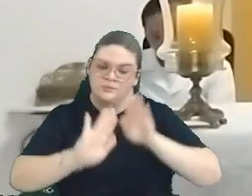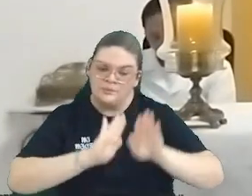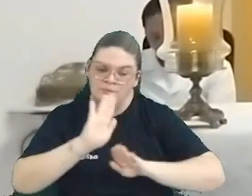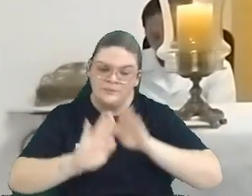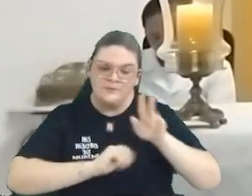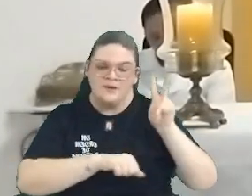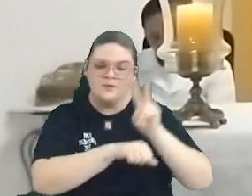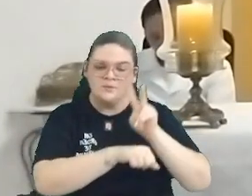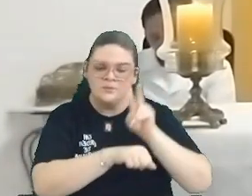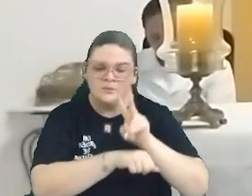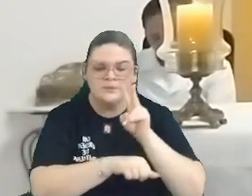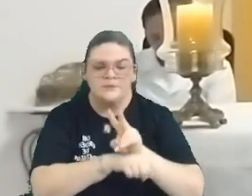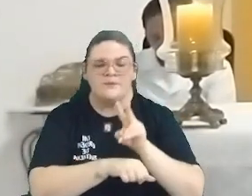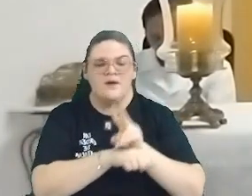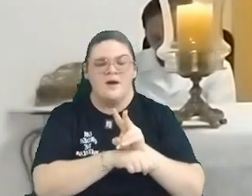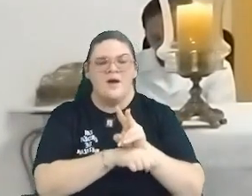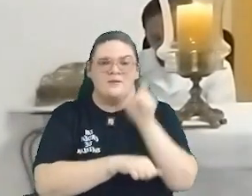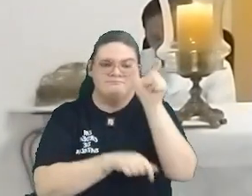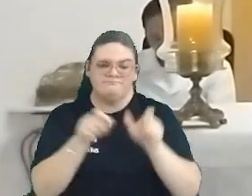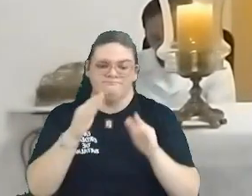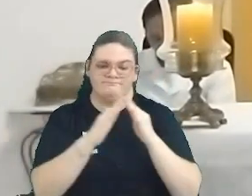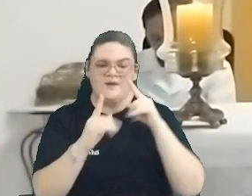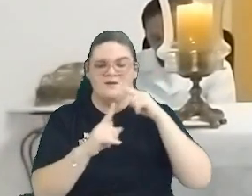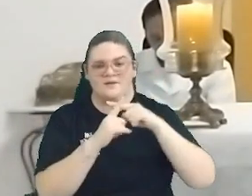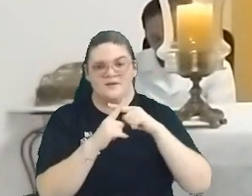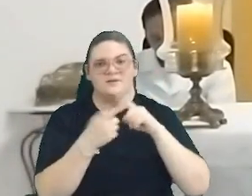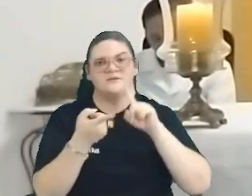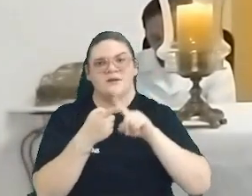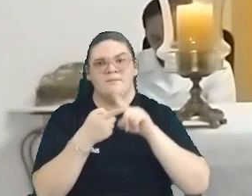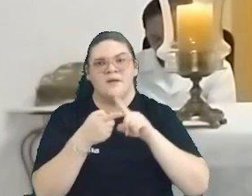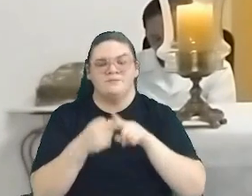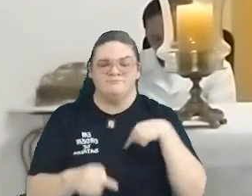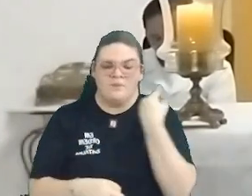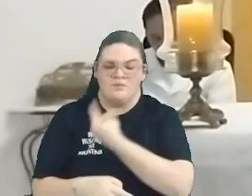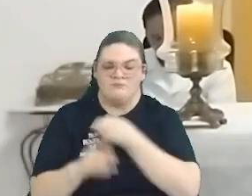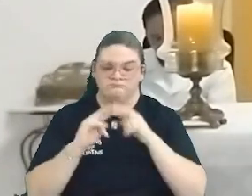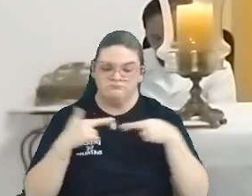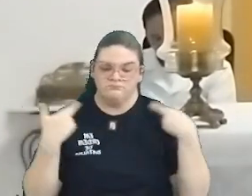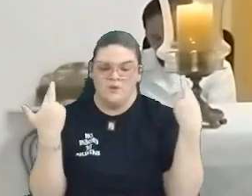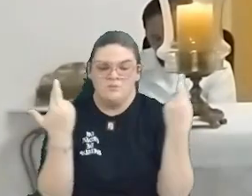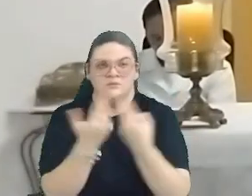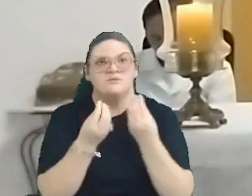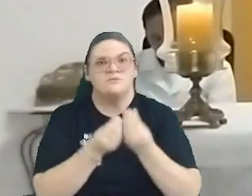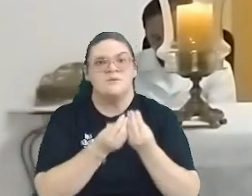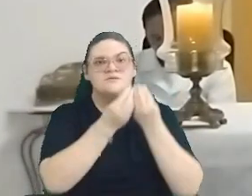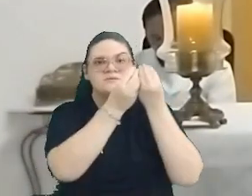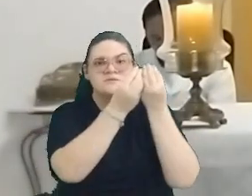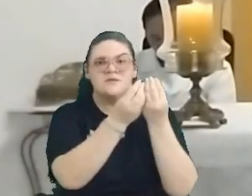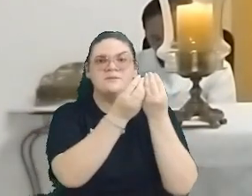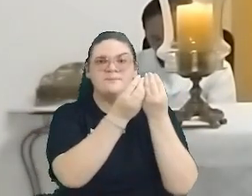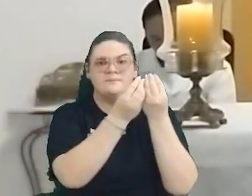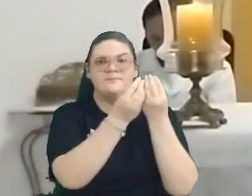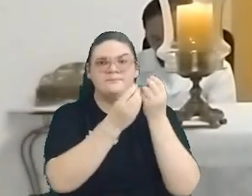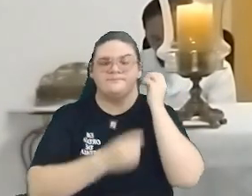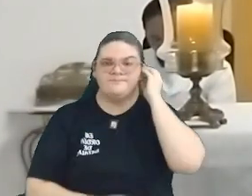templo físico que nos reúne, que nos une para celebrar a fé, para celebrar o nosso Deus.